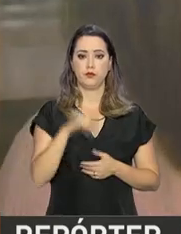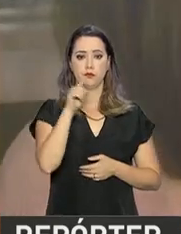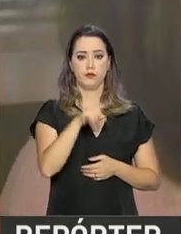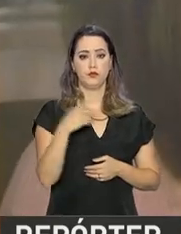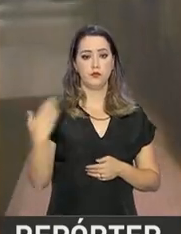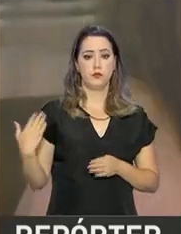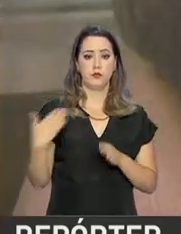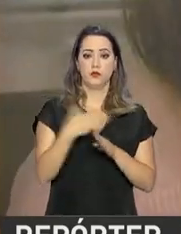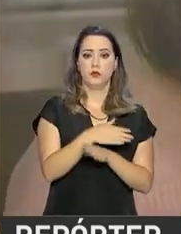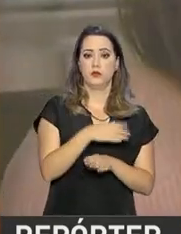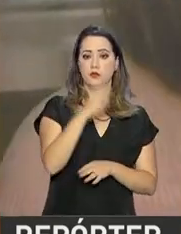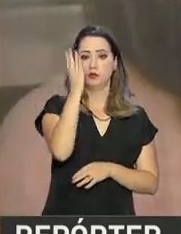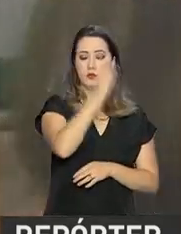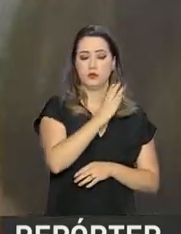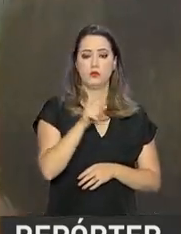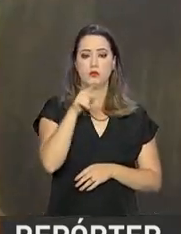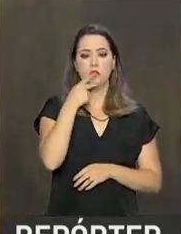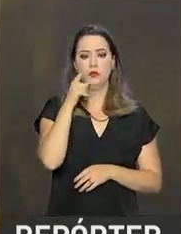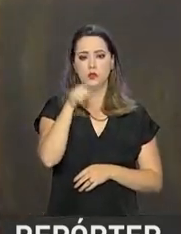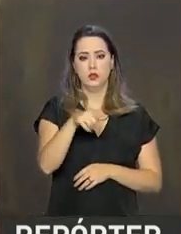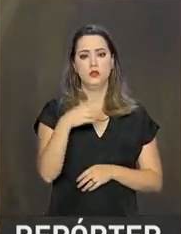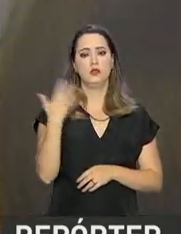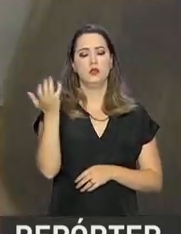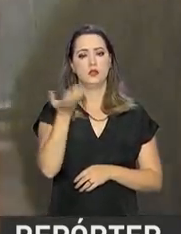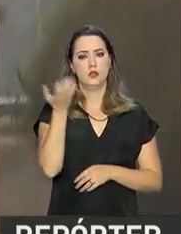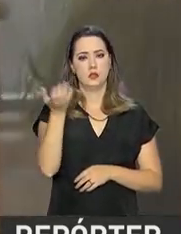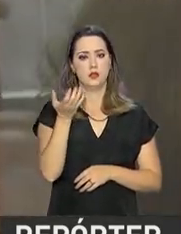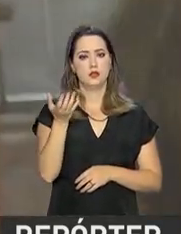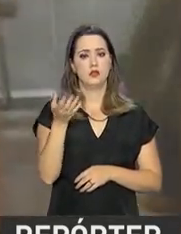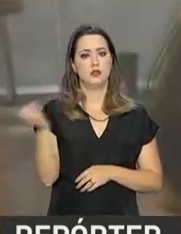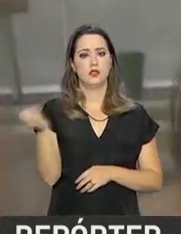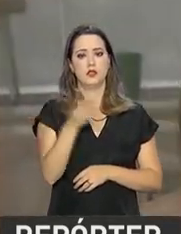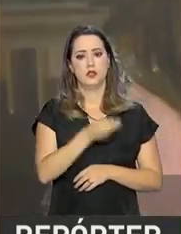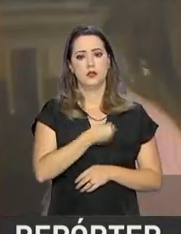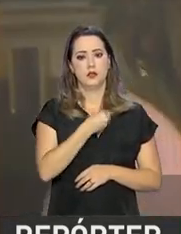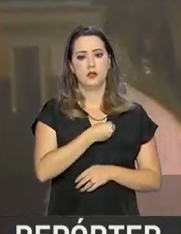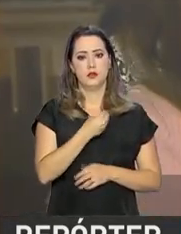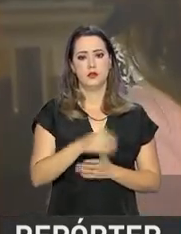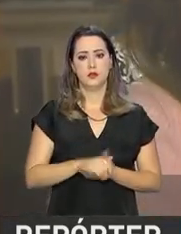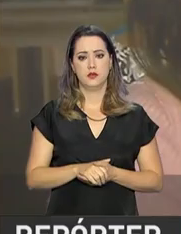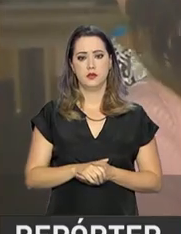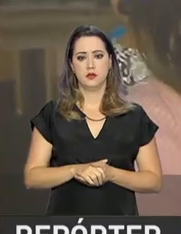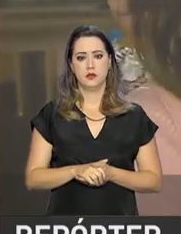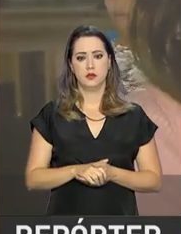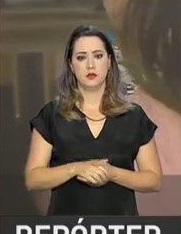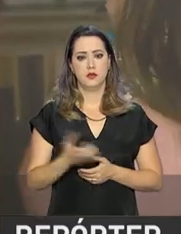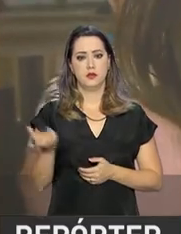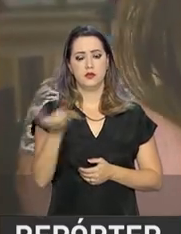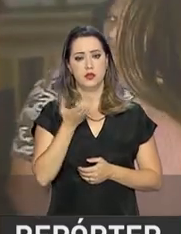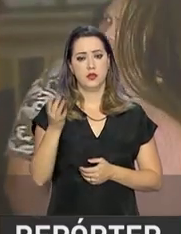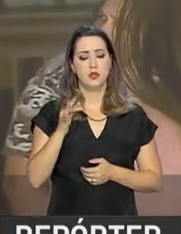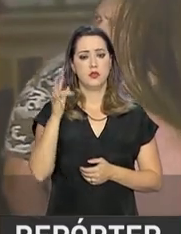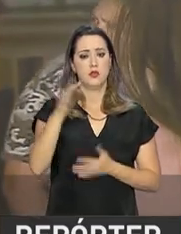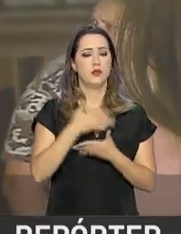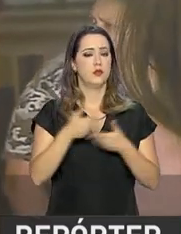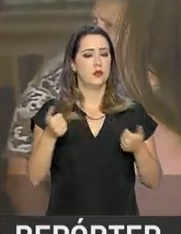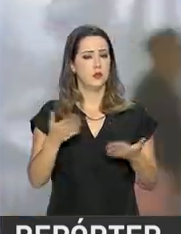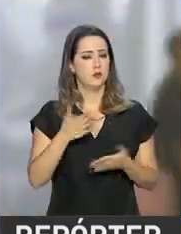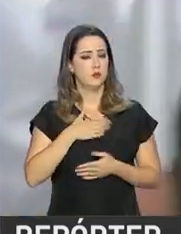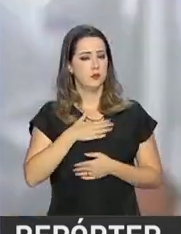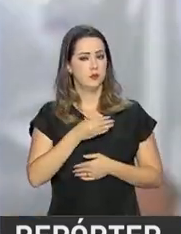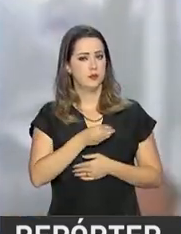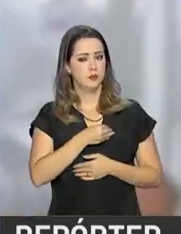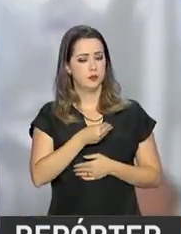veio com Cláudia ao Brasil. Ela conta que quer tentar uma vida melhor aqui. Eu quero ter um melhor futuro, tanto para mim como para minha